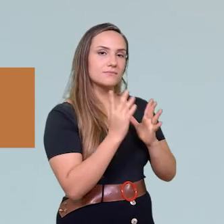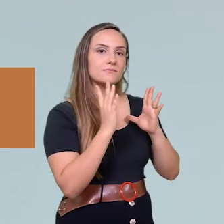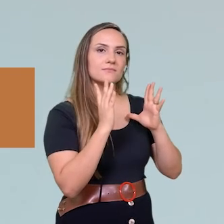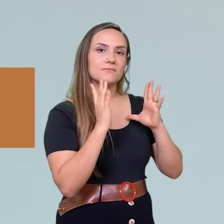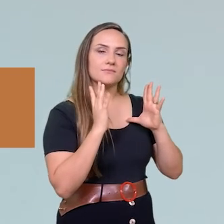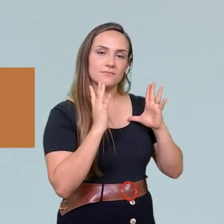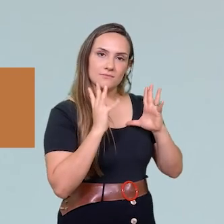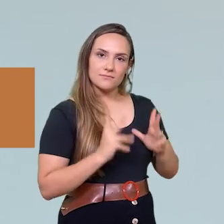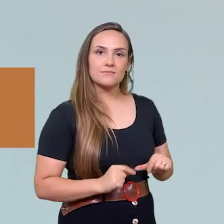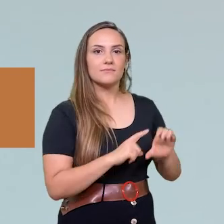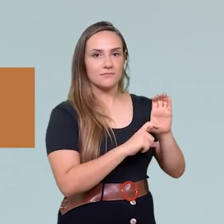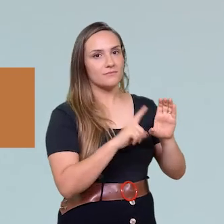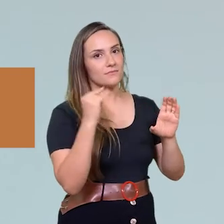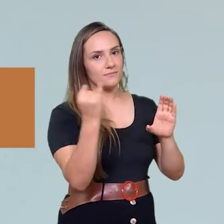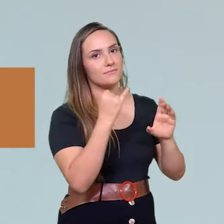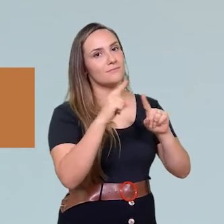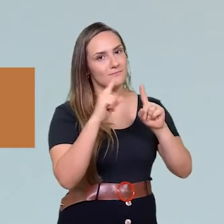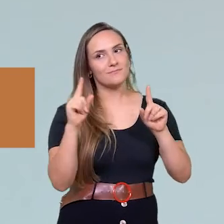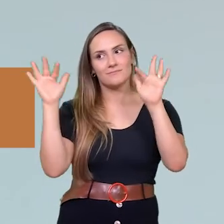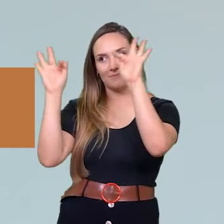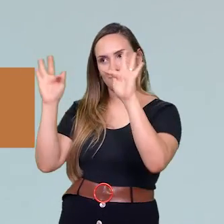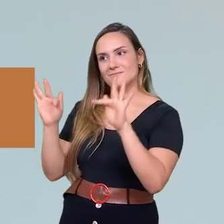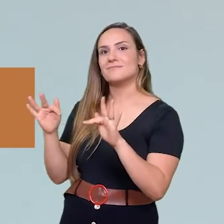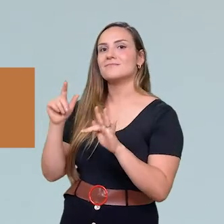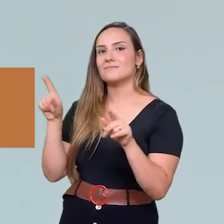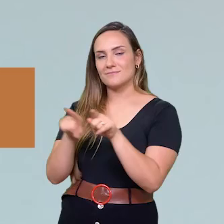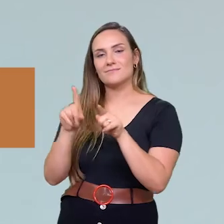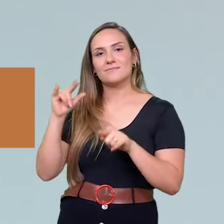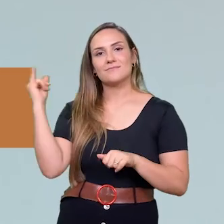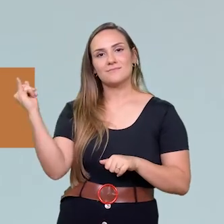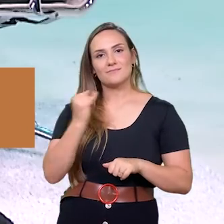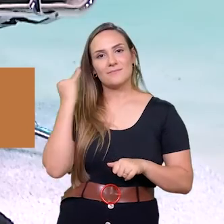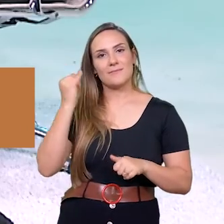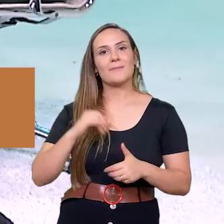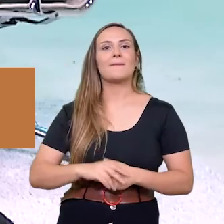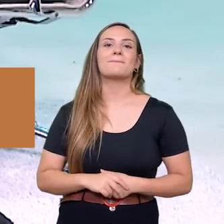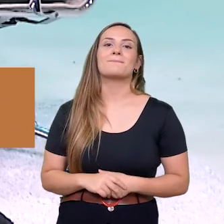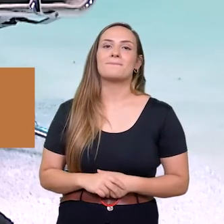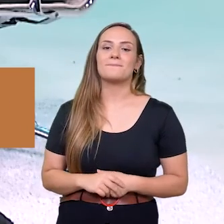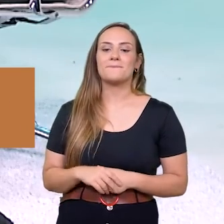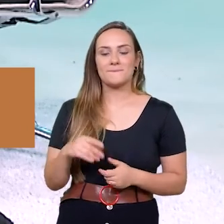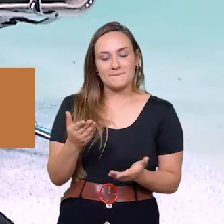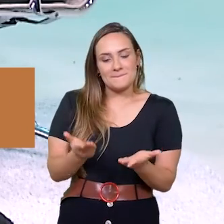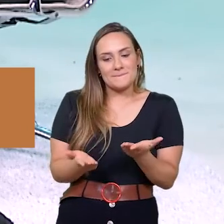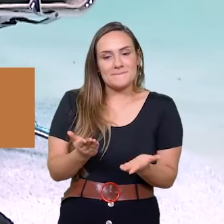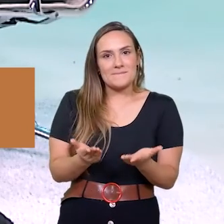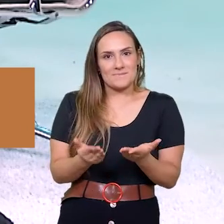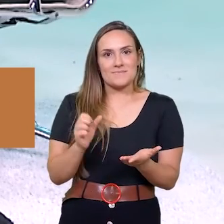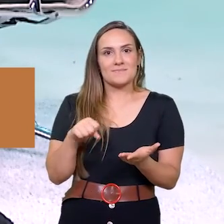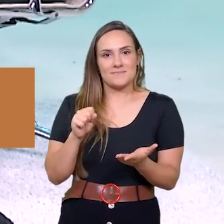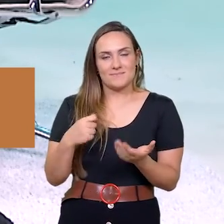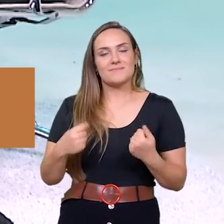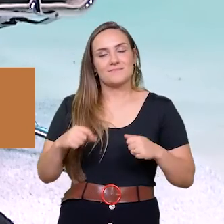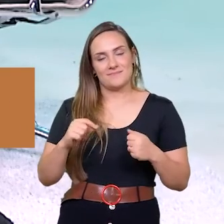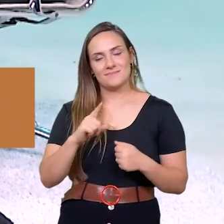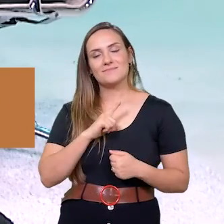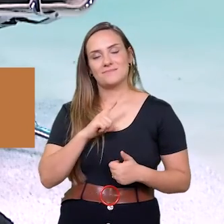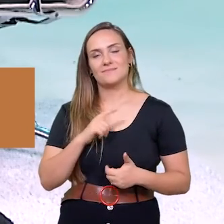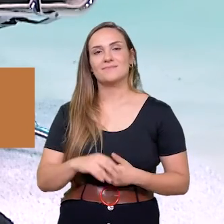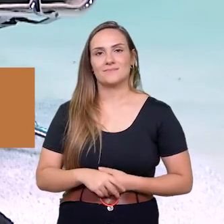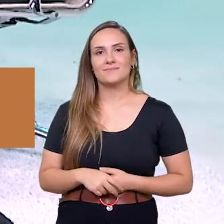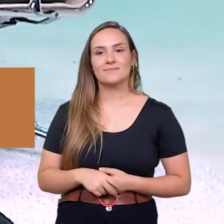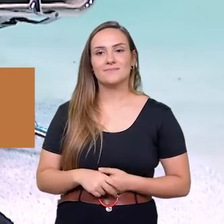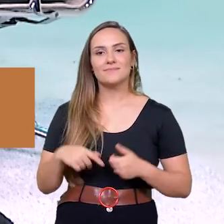Pagar as dívidas é importante, mas ser feliz também é importante. Então, fica aí num meio a meio,